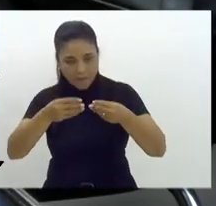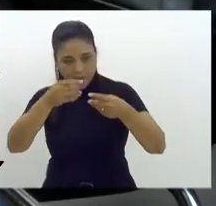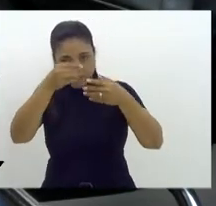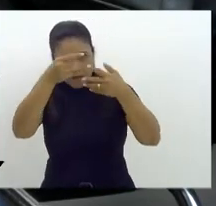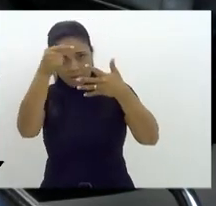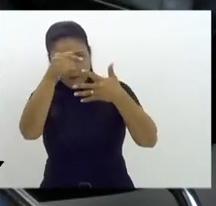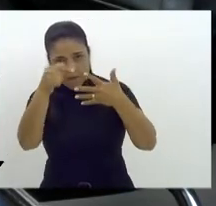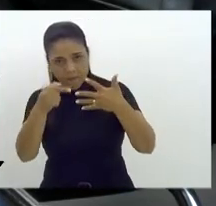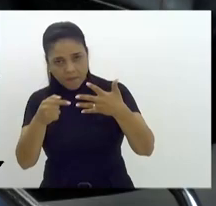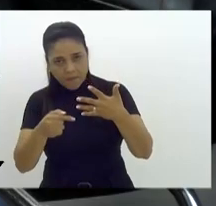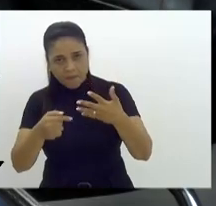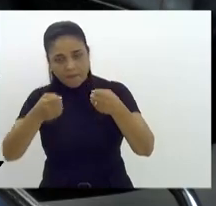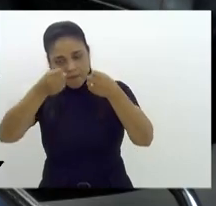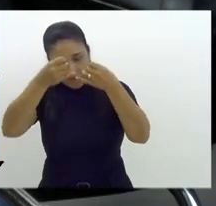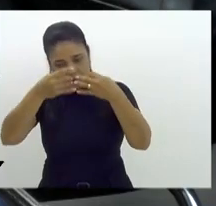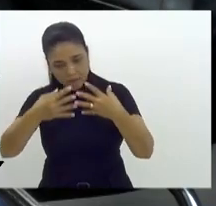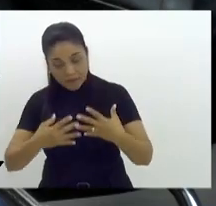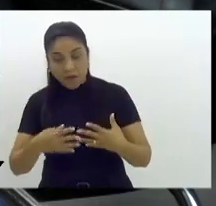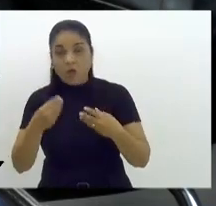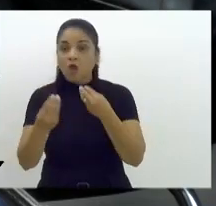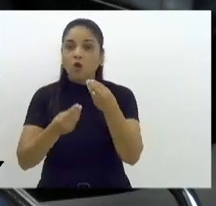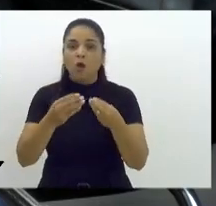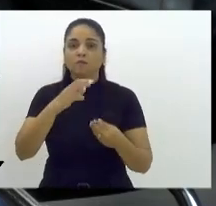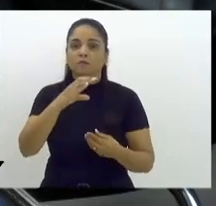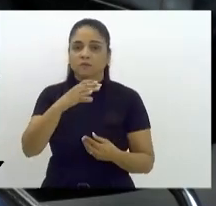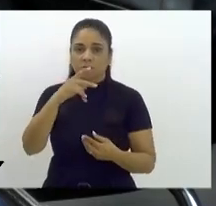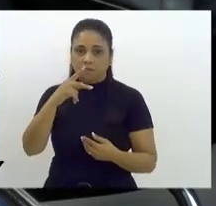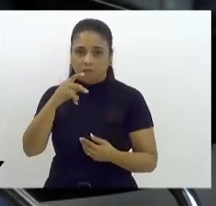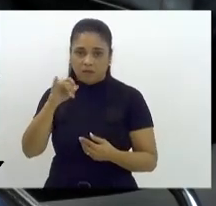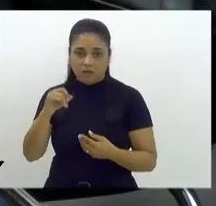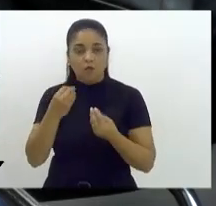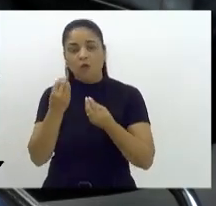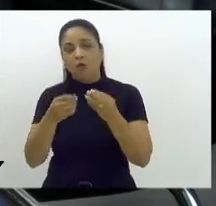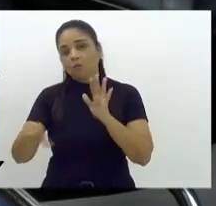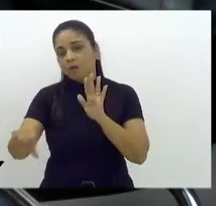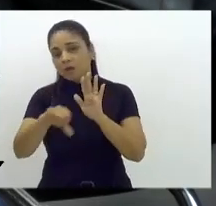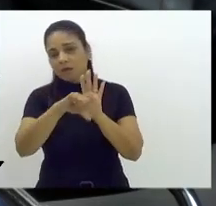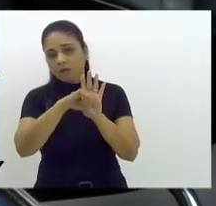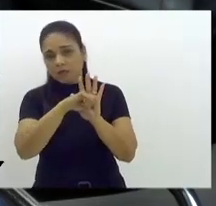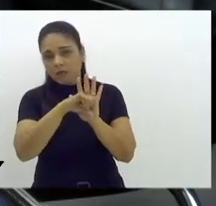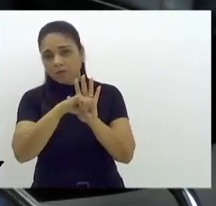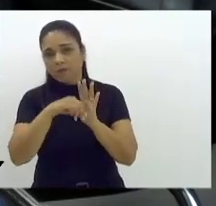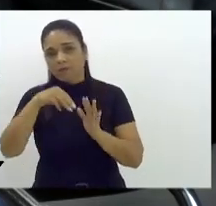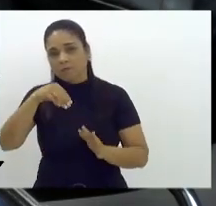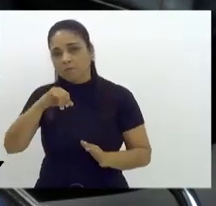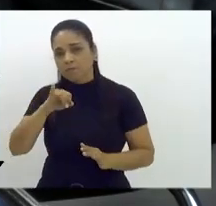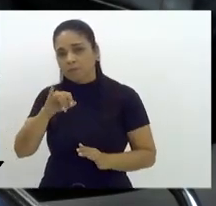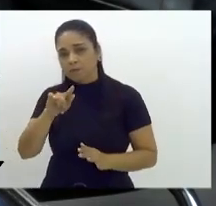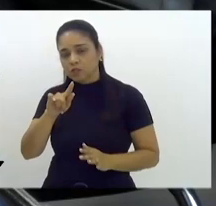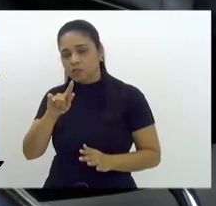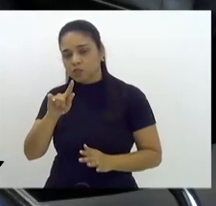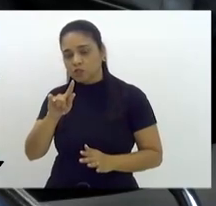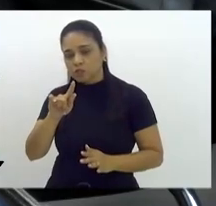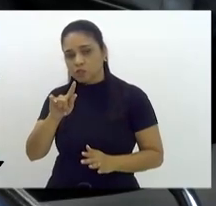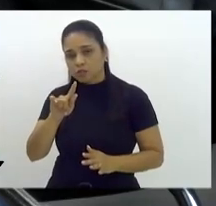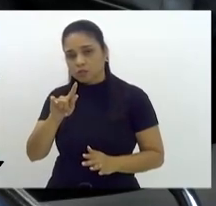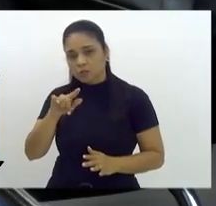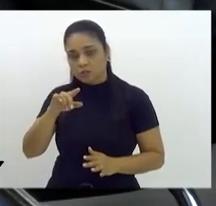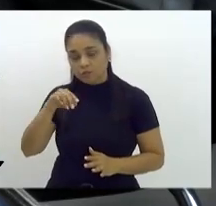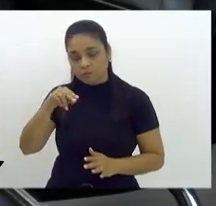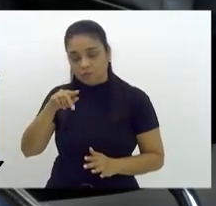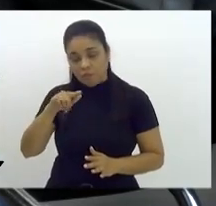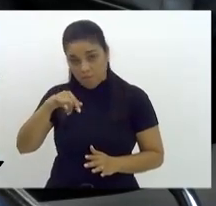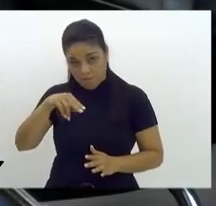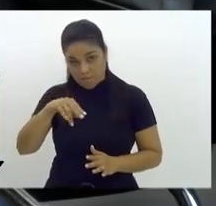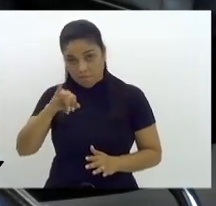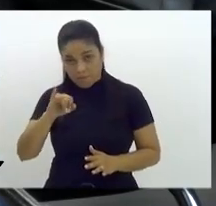da CPI é como a gente trata também crimes de conteúdos misóginos crimes de violência contra mulher que não necessariamente